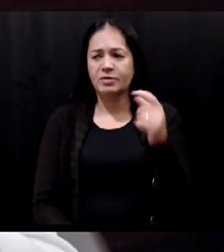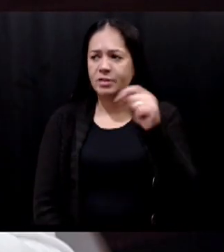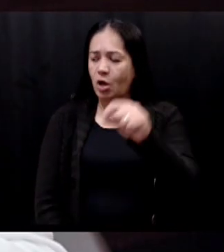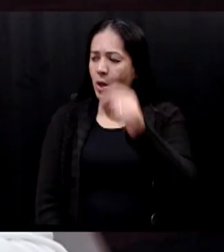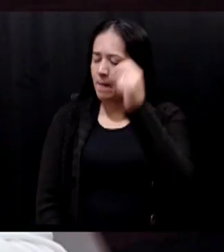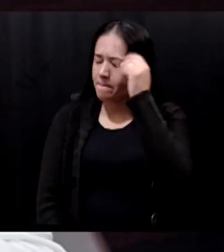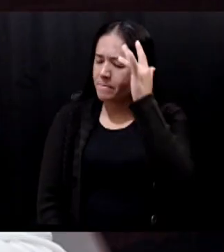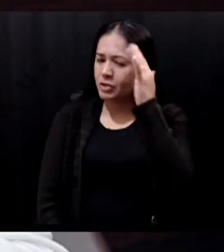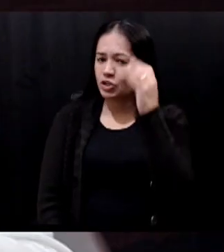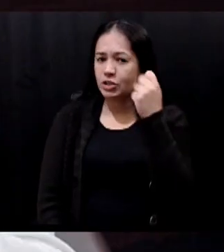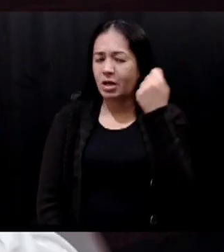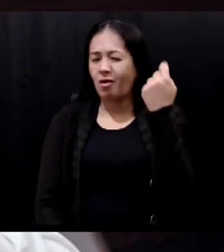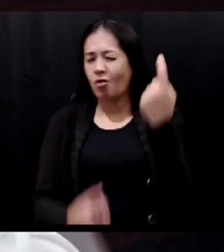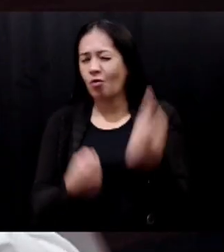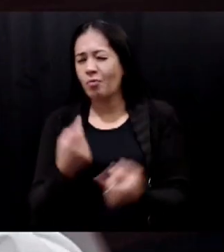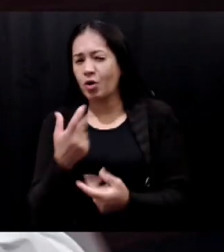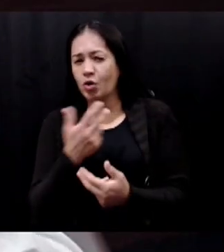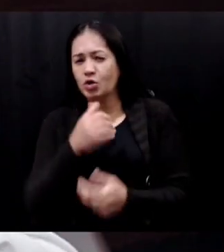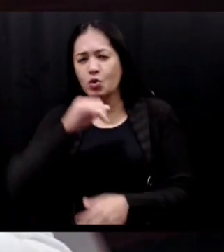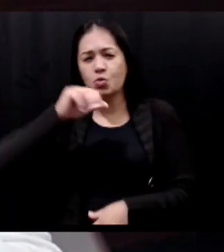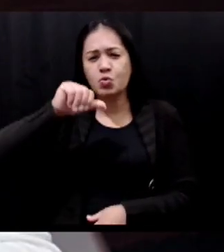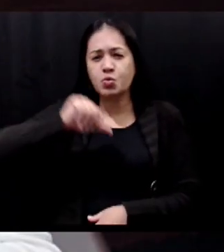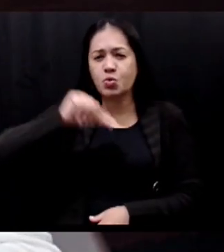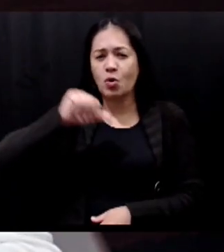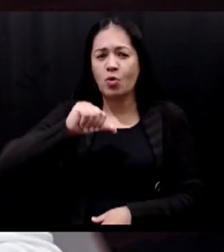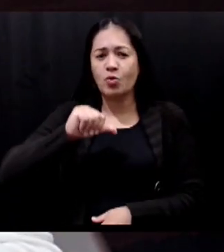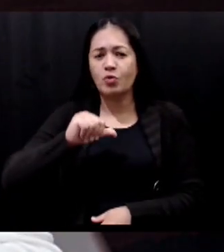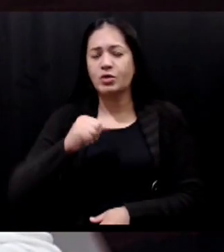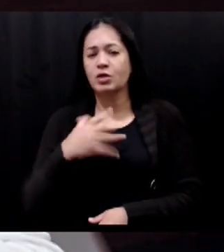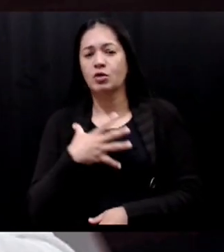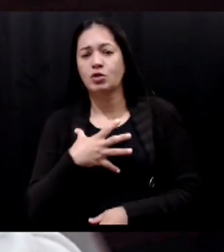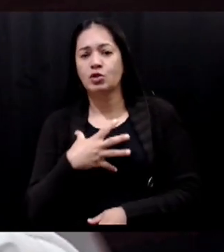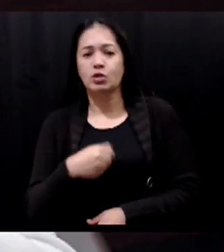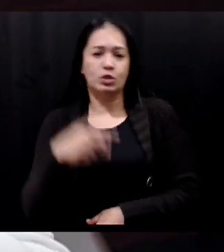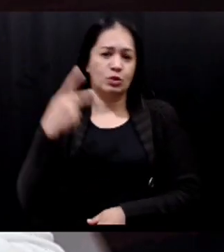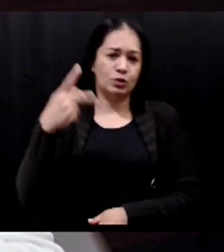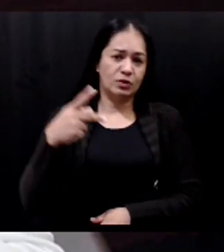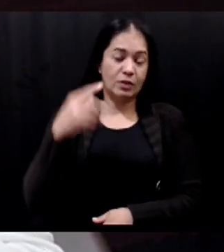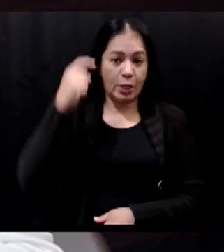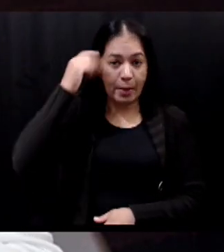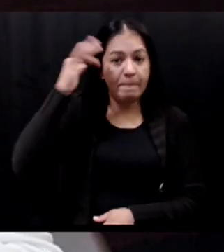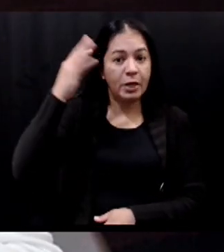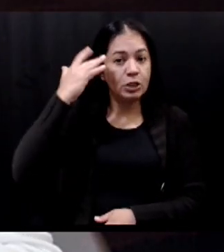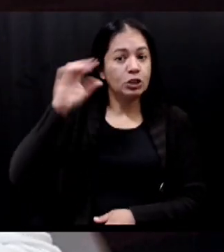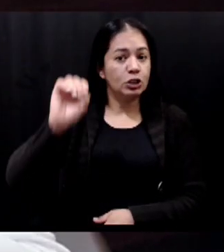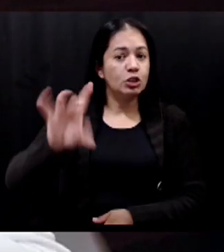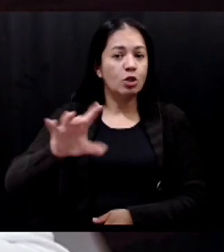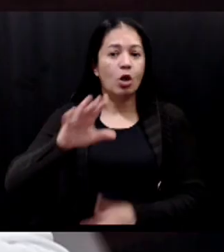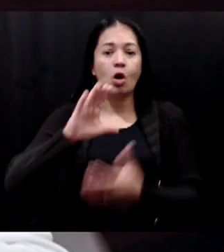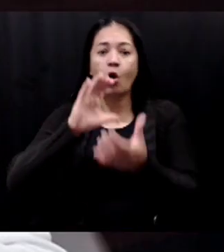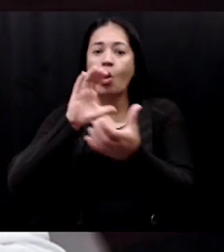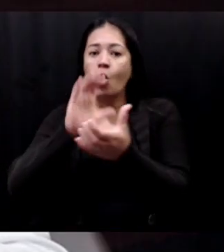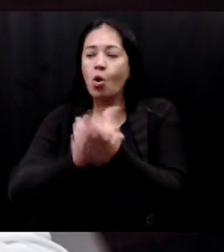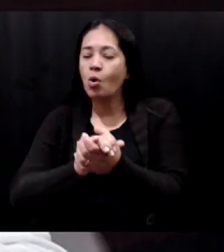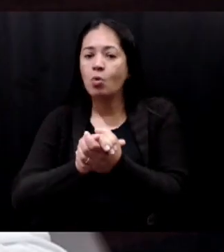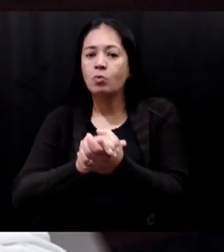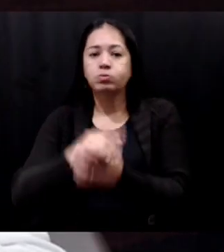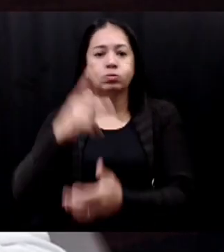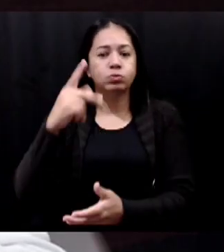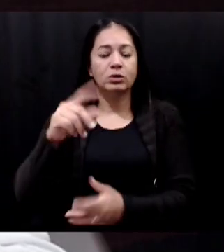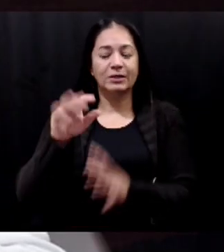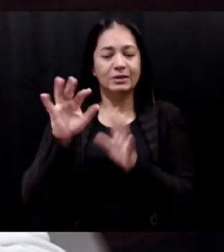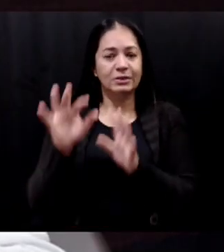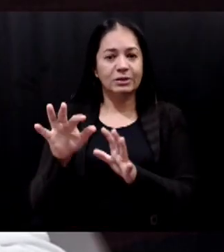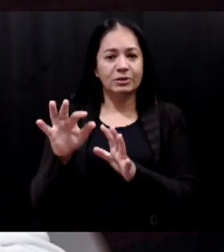você gosta muito, com seus filhos, com seu cônjuge, e aquilo vai te gerar uma